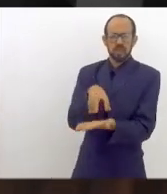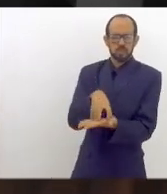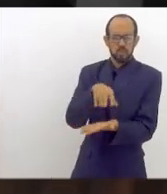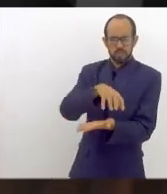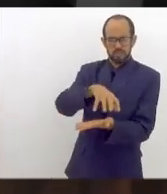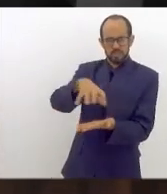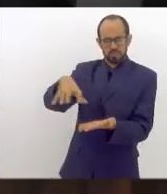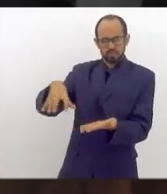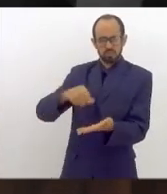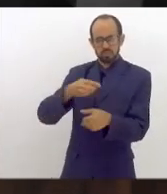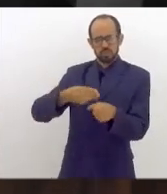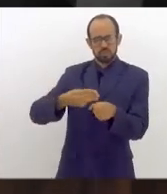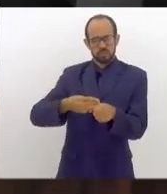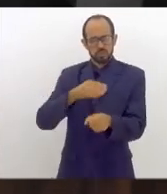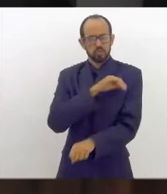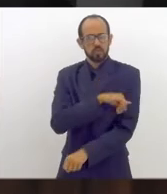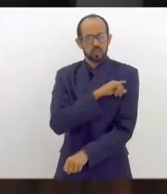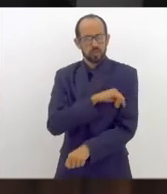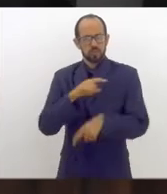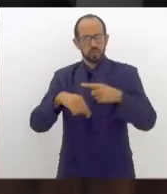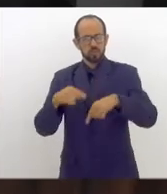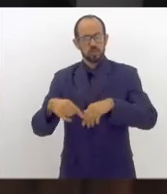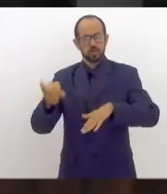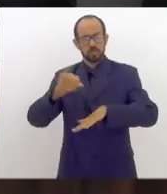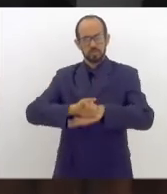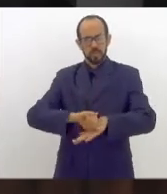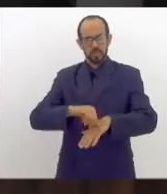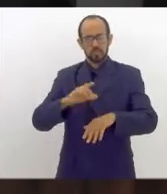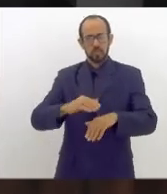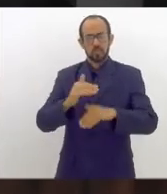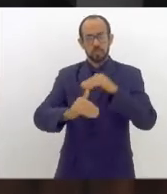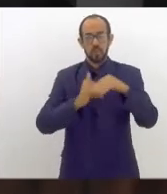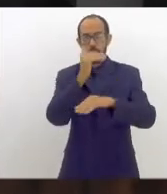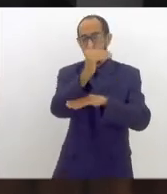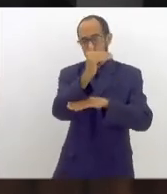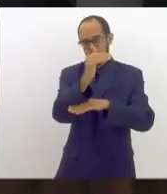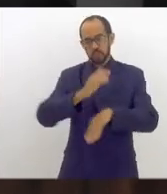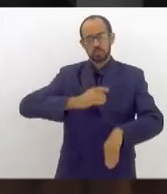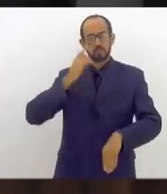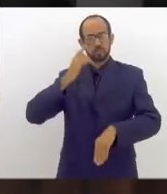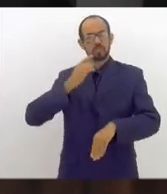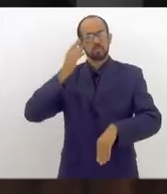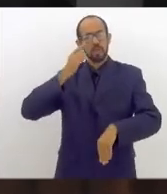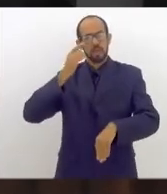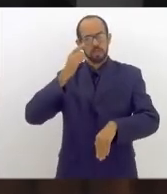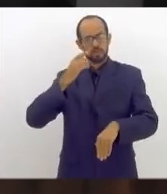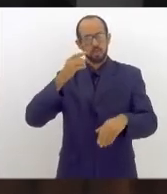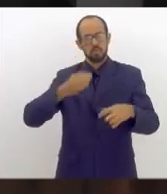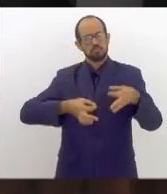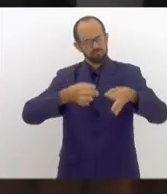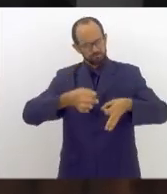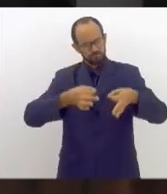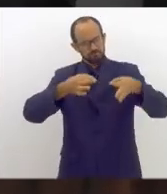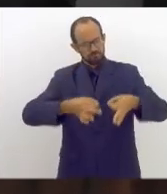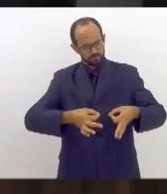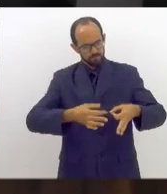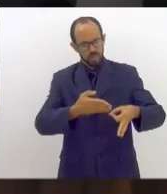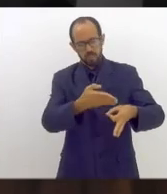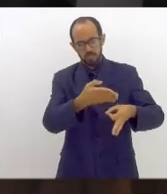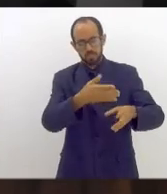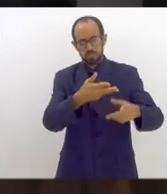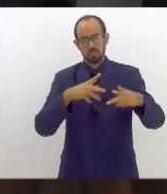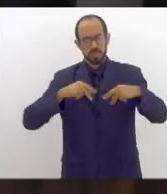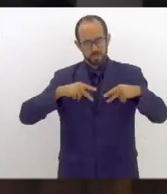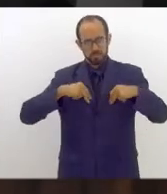e posteriormente ser promovido a Desembargador com justo merecimento já que sua excelência é um grande uma grande